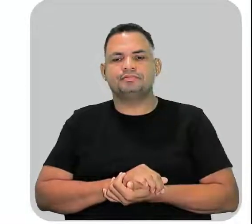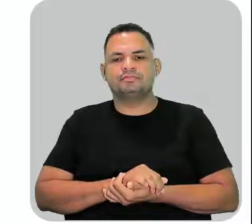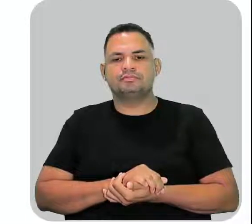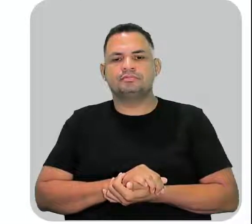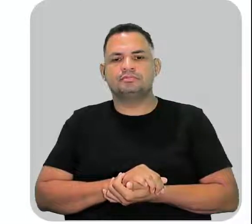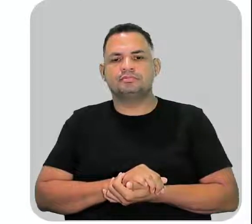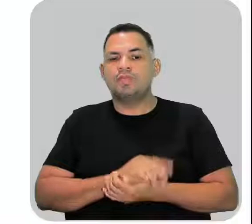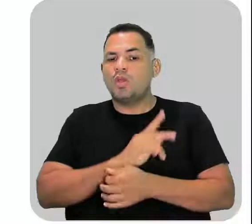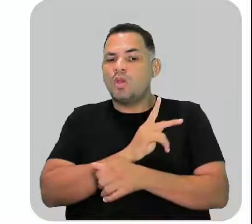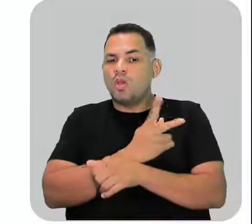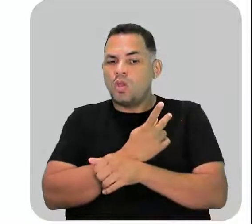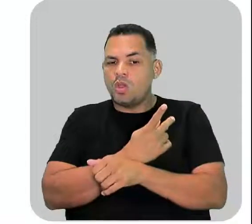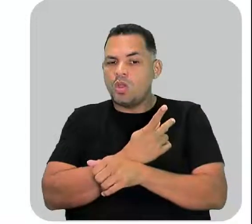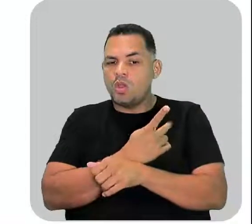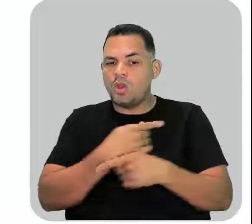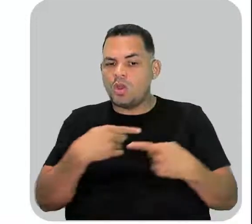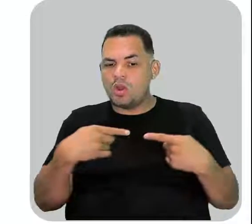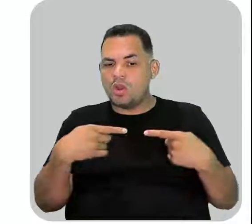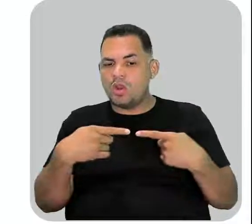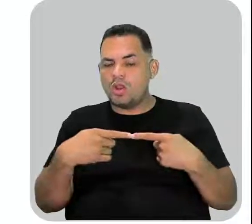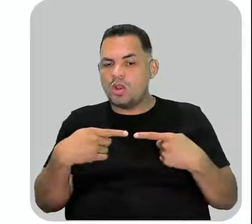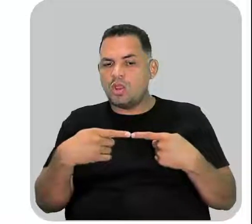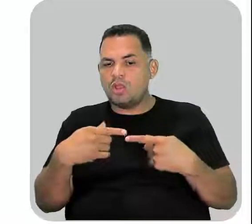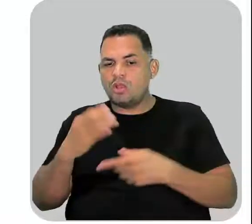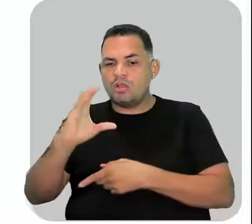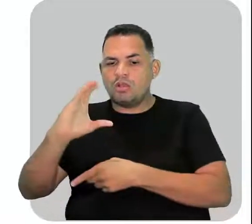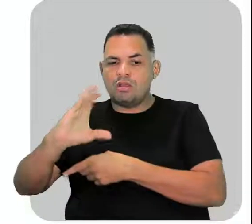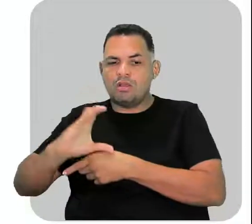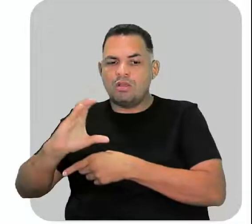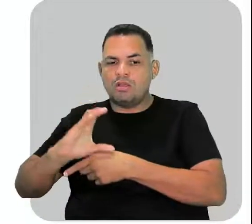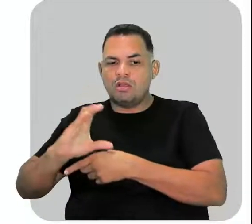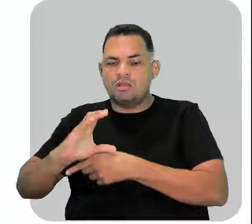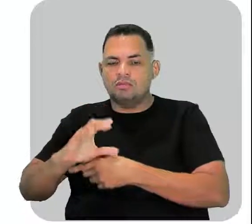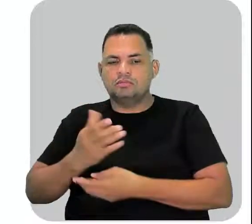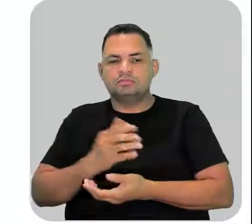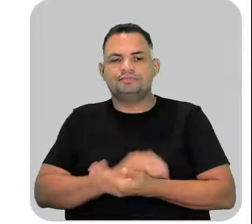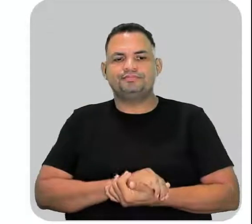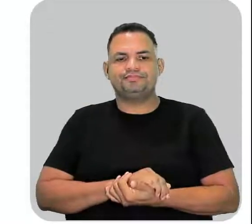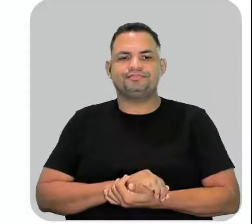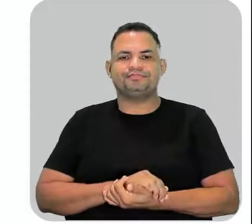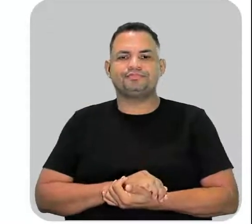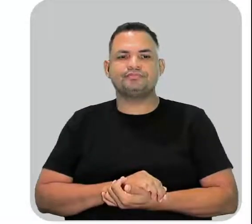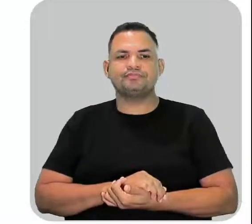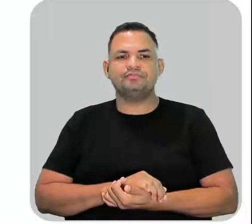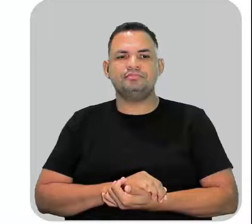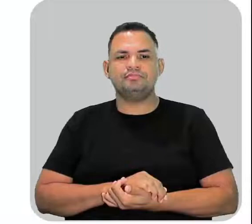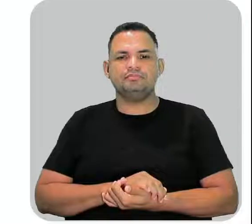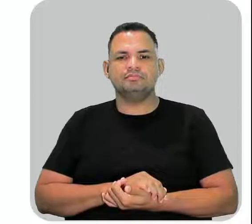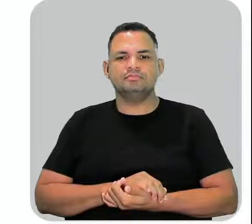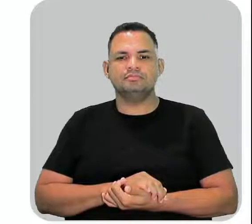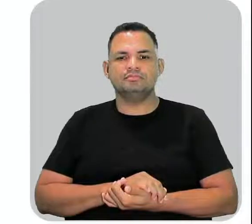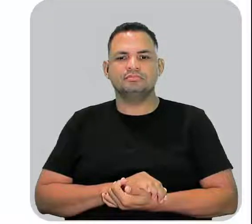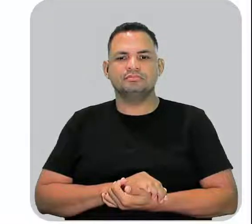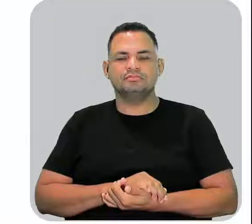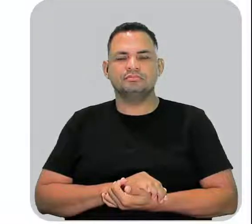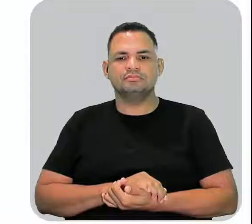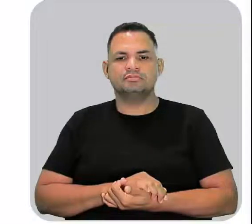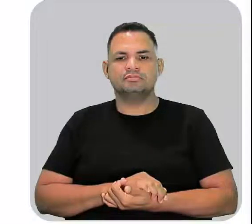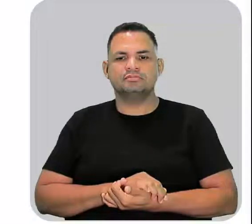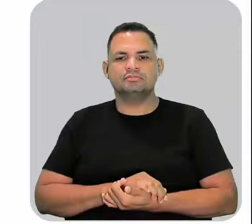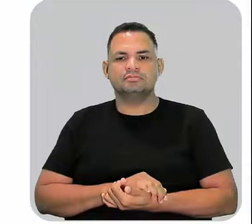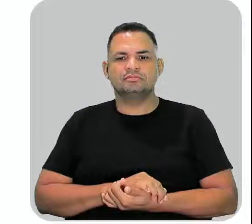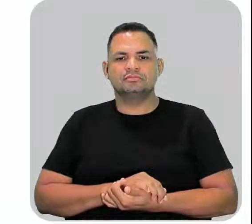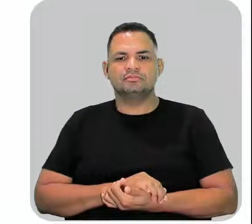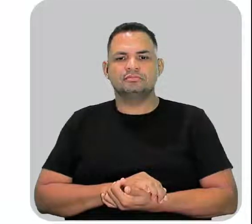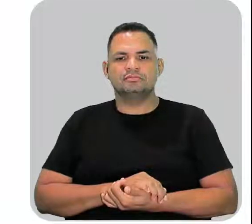o hidrogênio liga-se ao carbono mais hidrogenado, lembra? Então, aqui, ó, hidrogênio liga-se